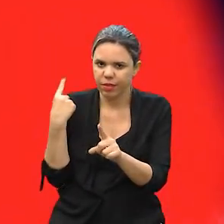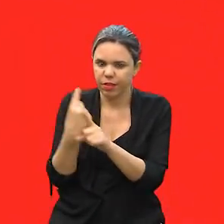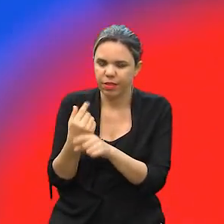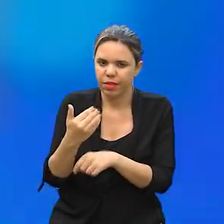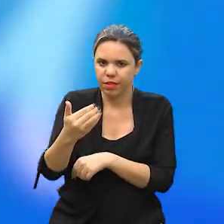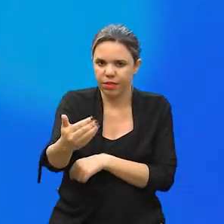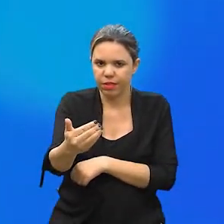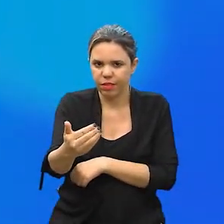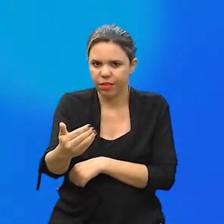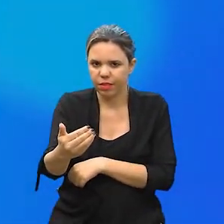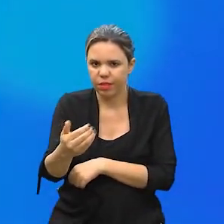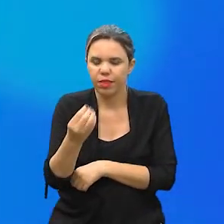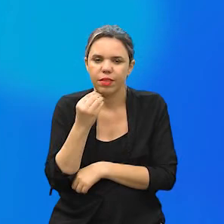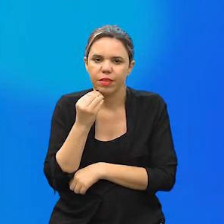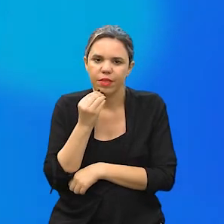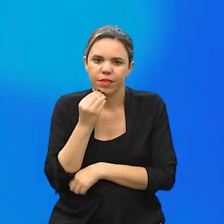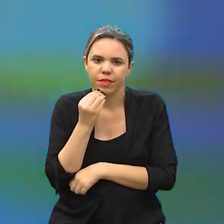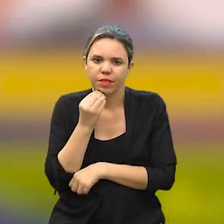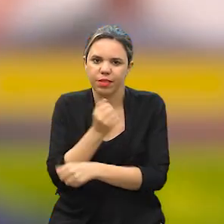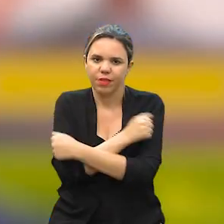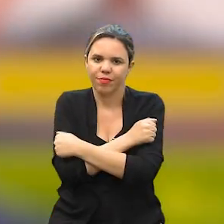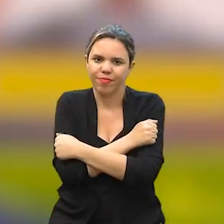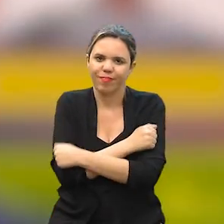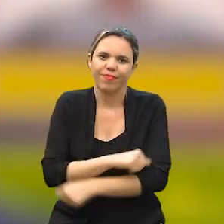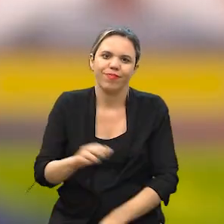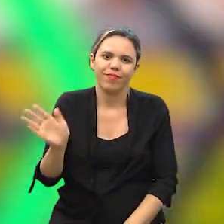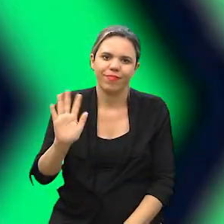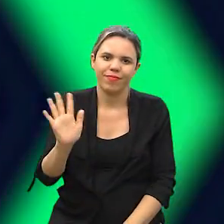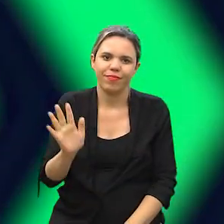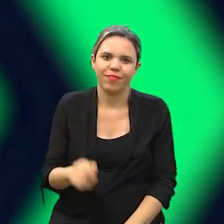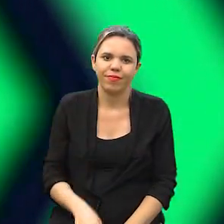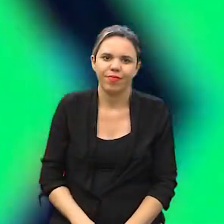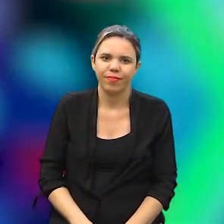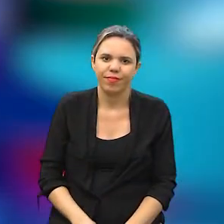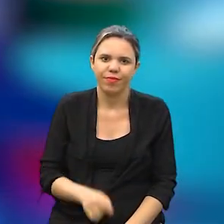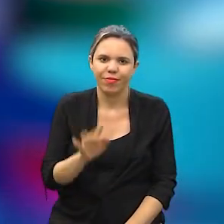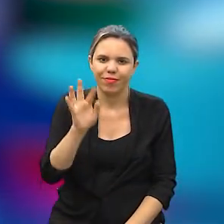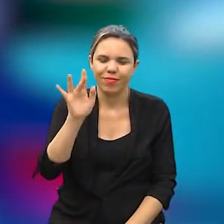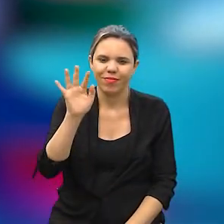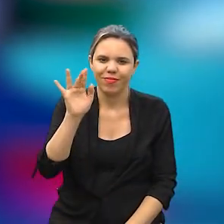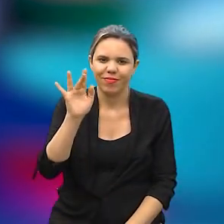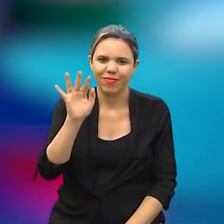encontra numa próxima oportunidade. Um grande abraço, até lá. Tchau.